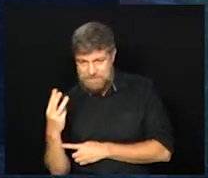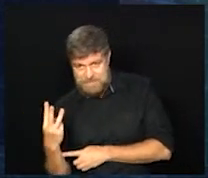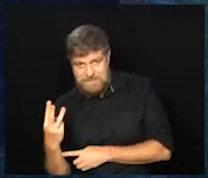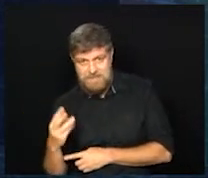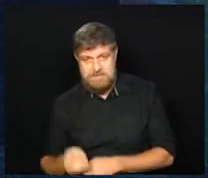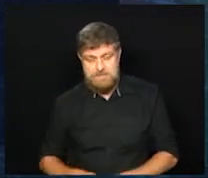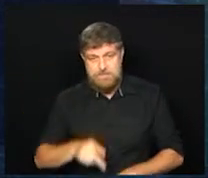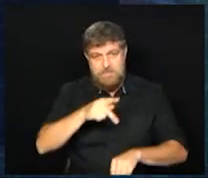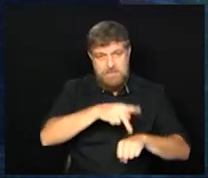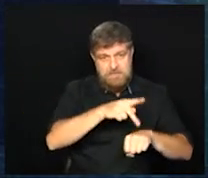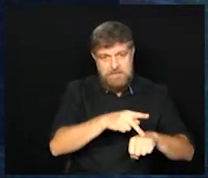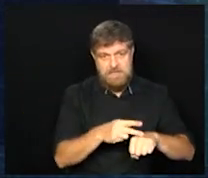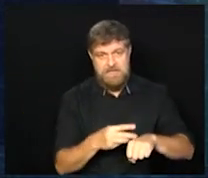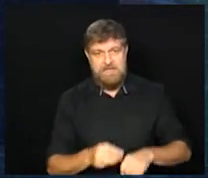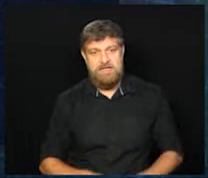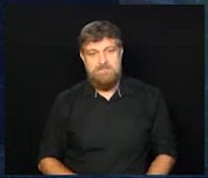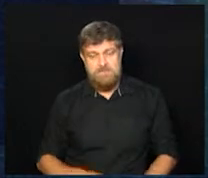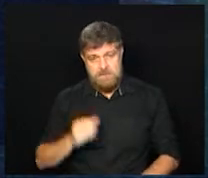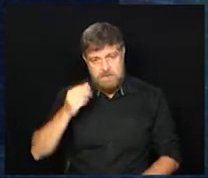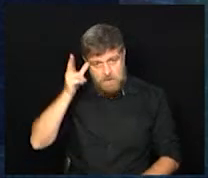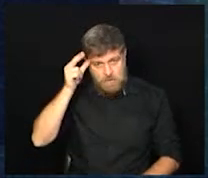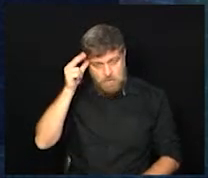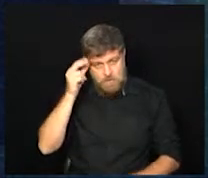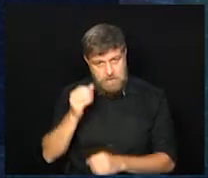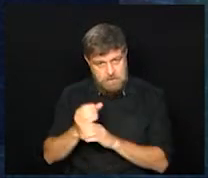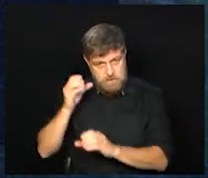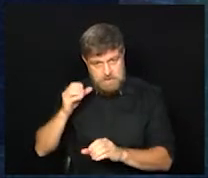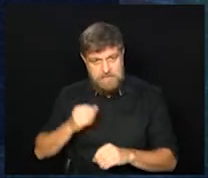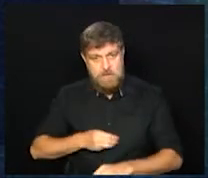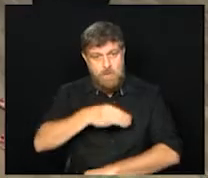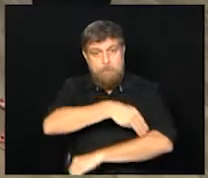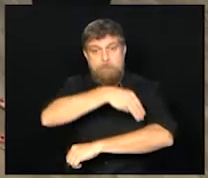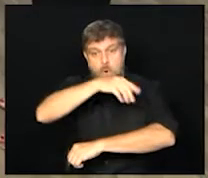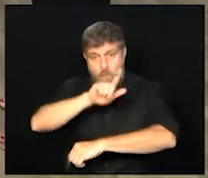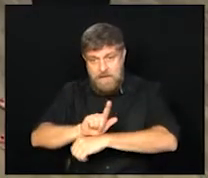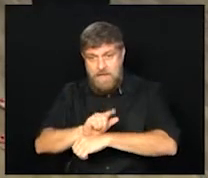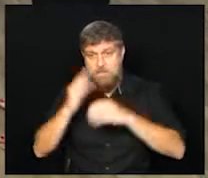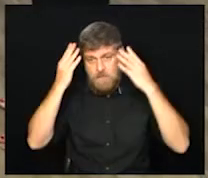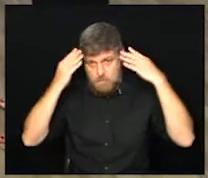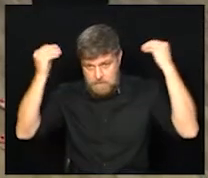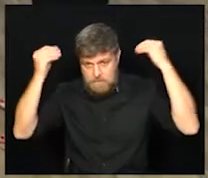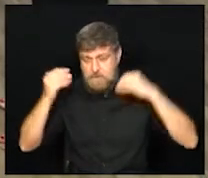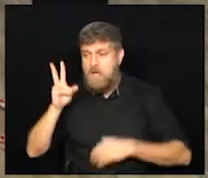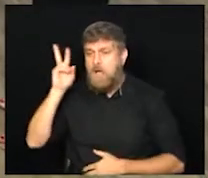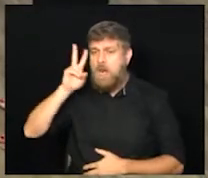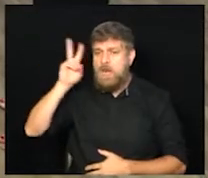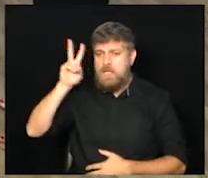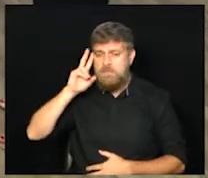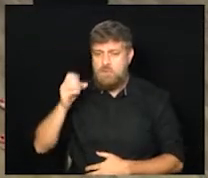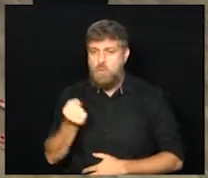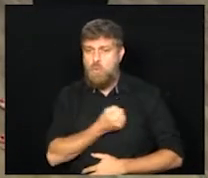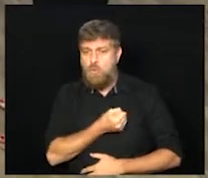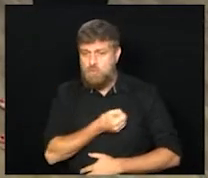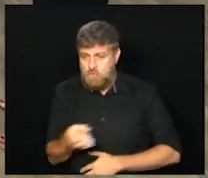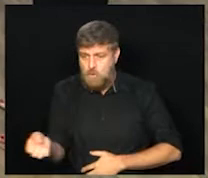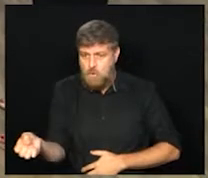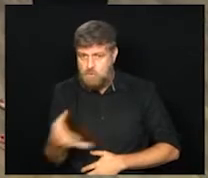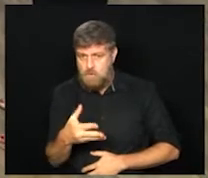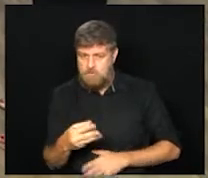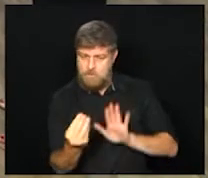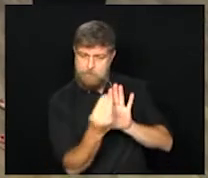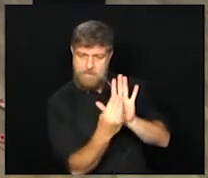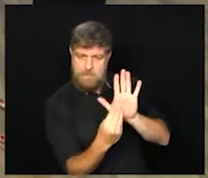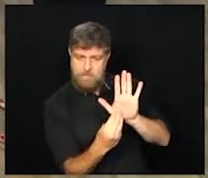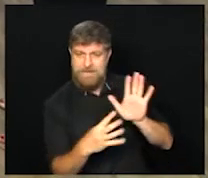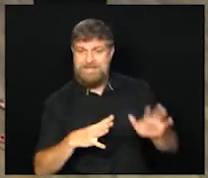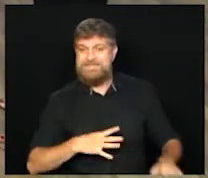3.253, Pedreira, Engenheiro Coelho, Morungaba e Olambra. Lembrando que, de acordo com esta última atualização, no